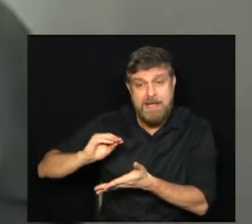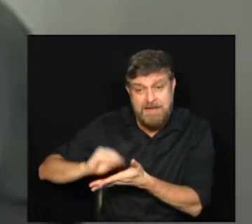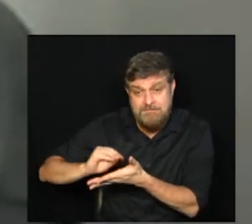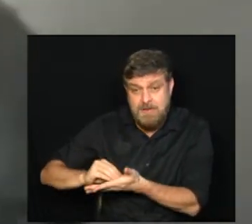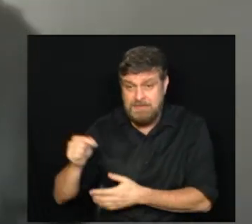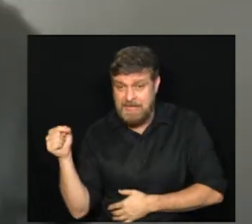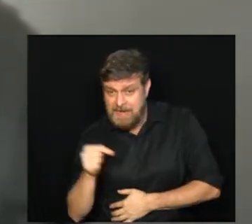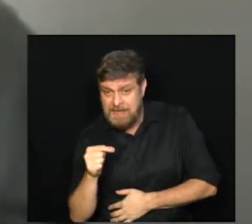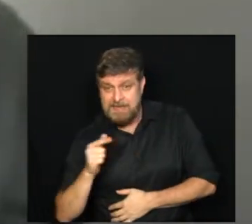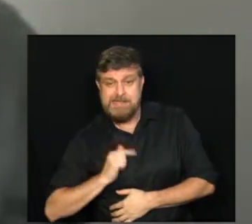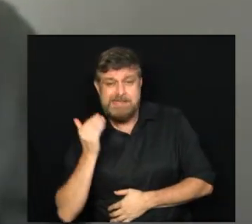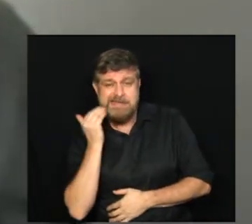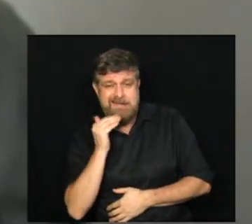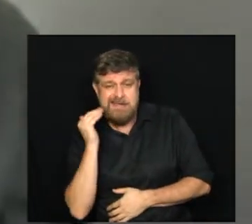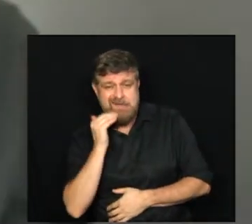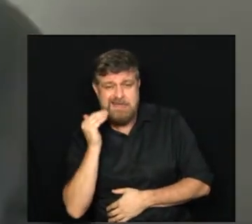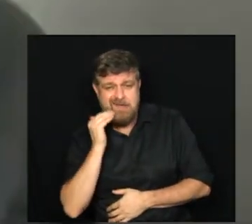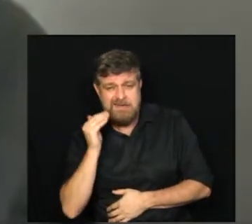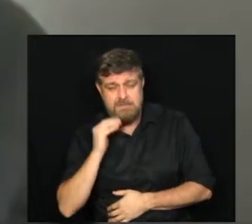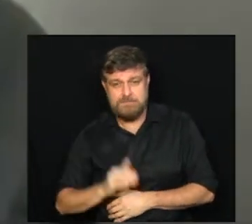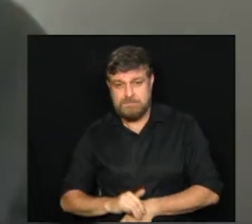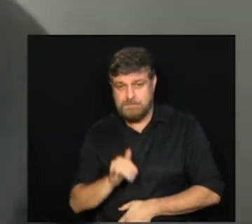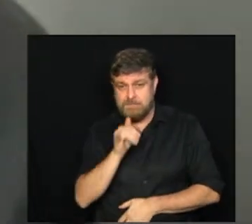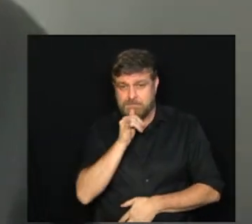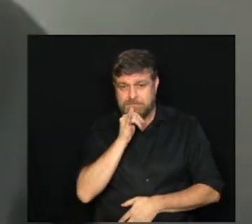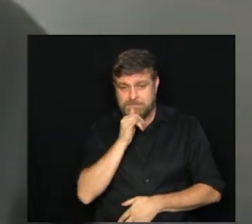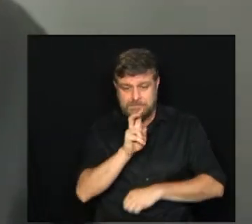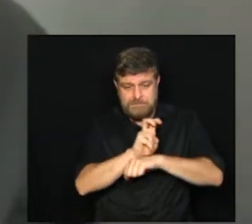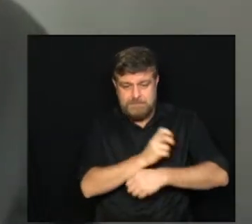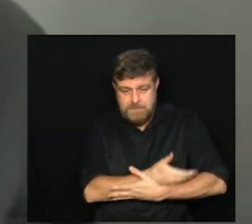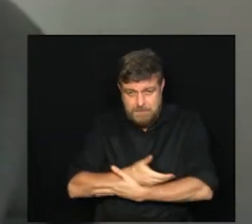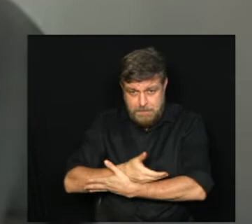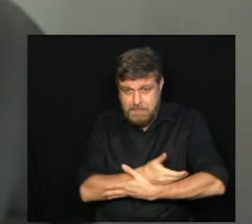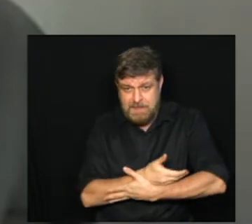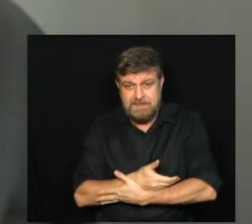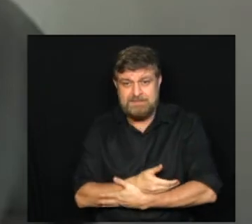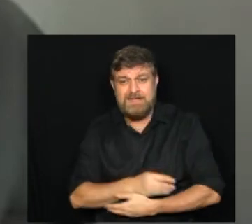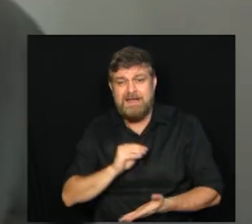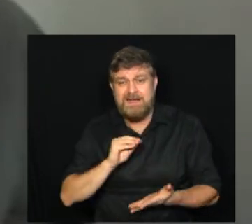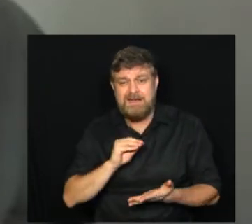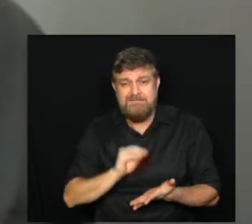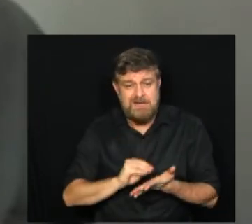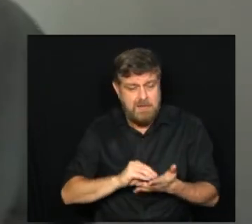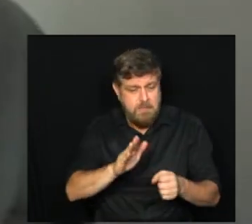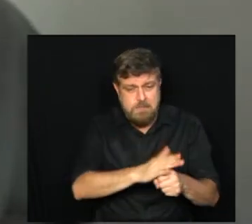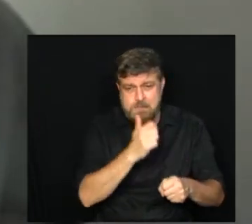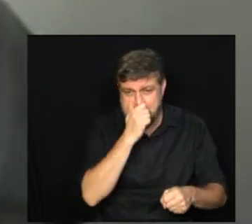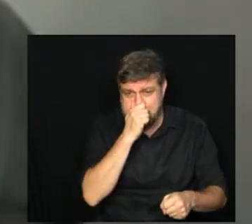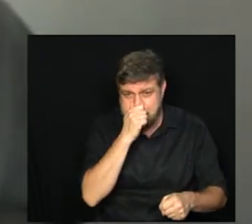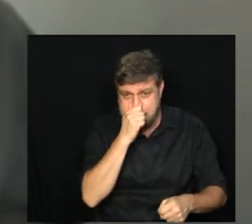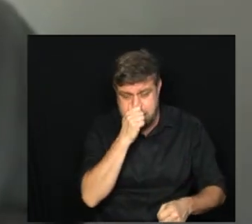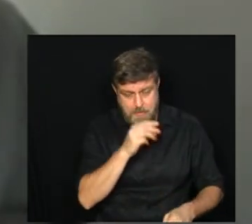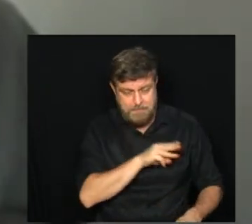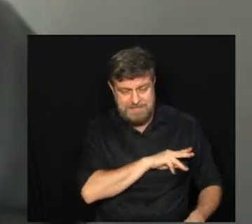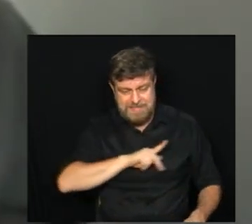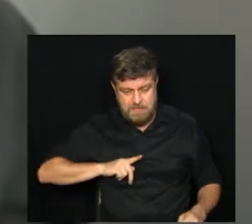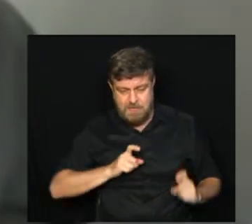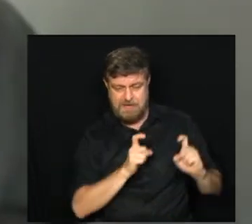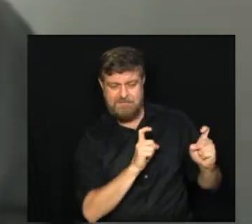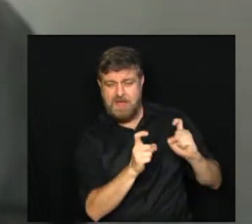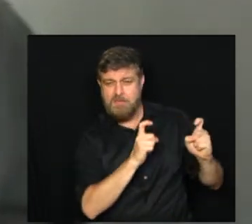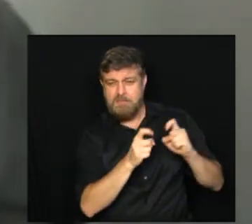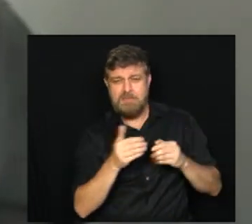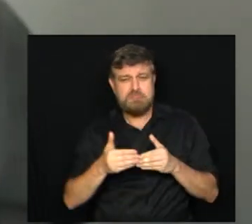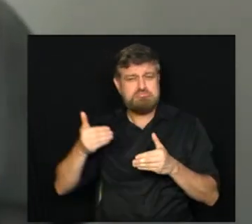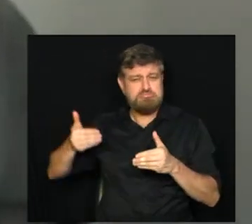essas deficiências. Por exemplo, quanto à vaga em creche que a Anália trouxe, né? Nós fizemos uma reunião no Ministério Público uns dias